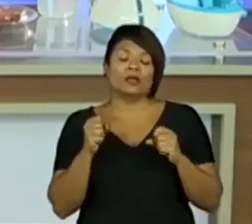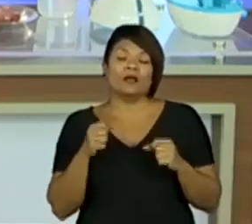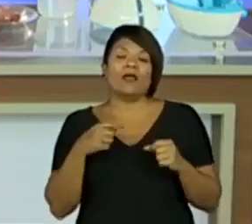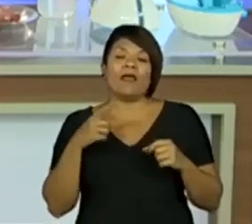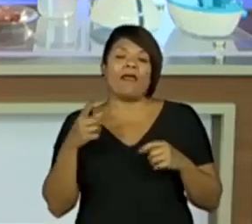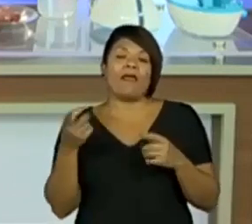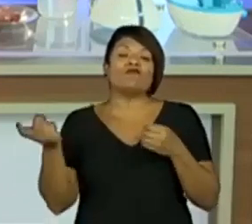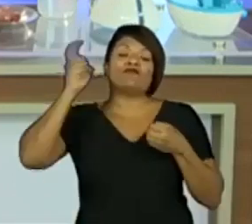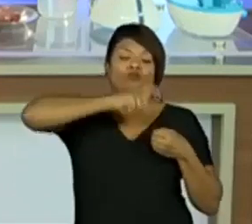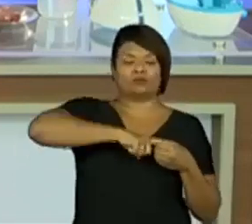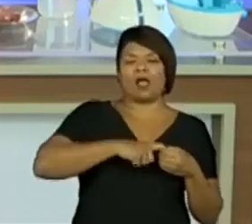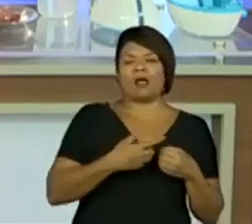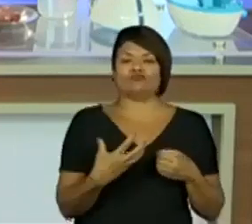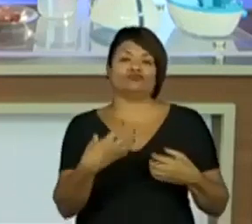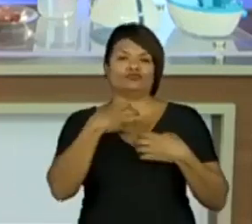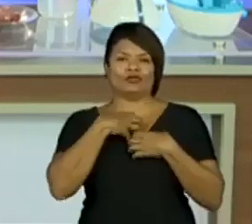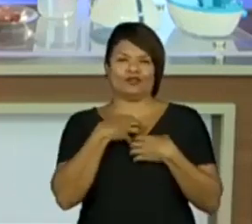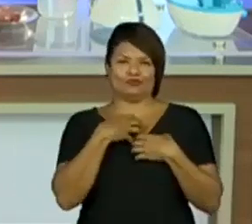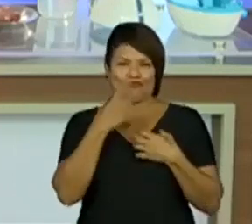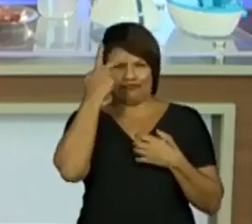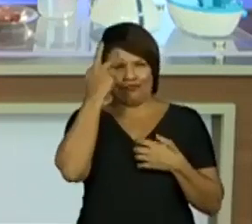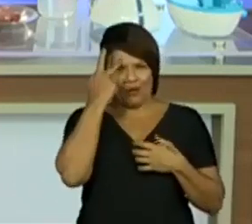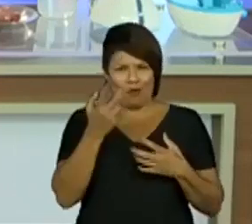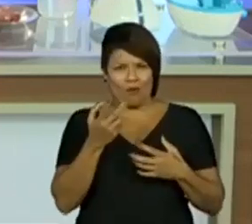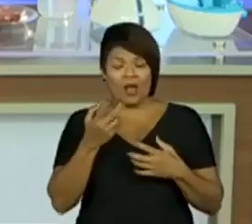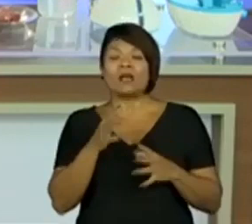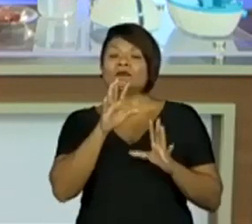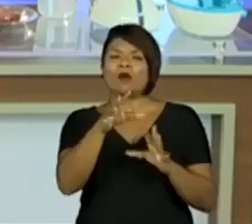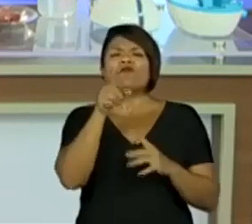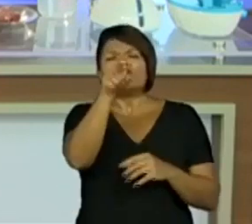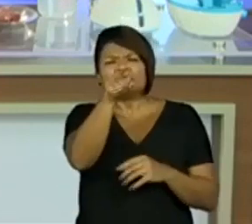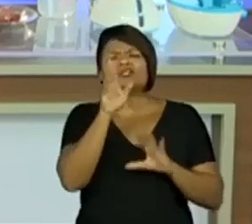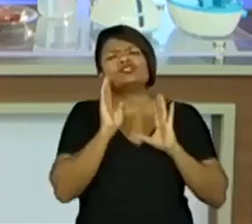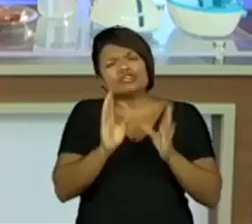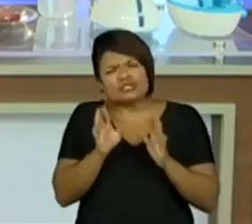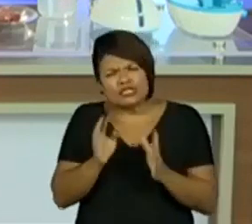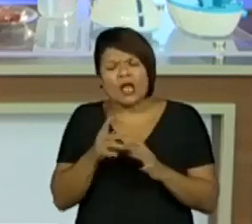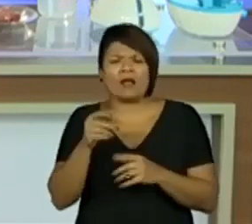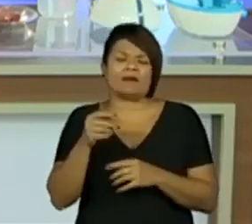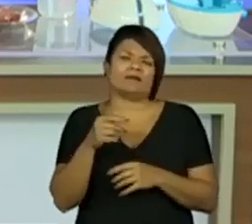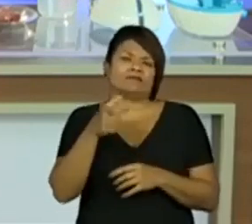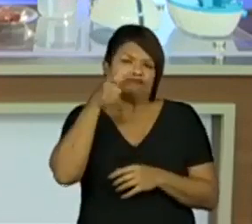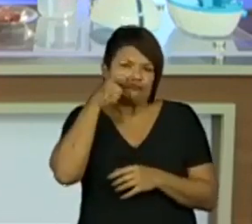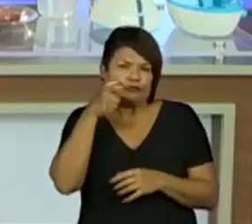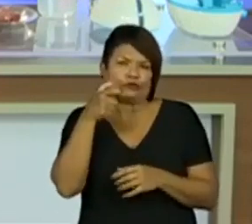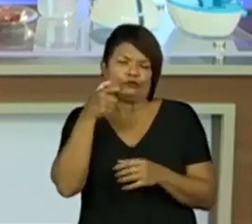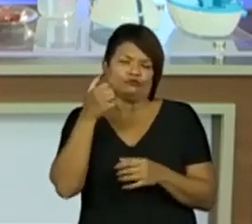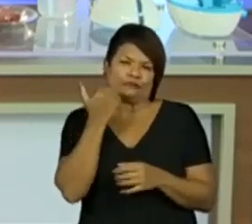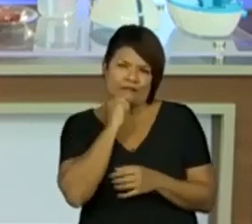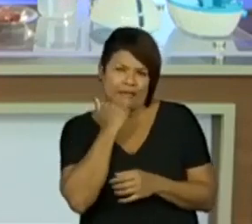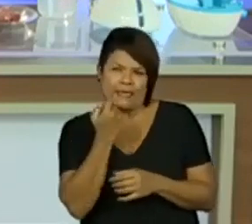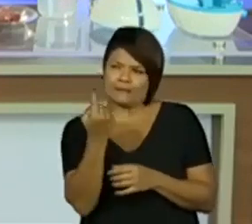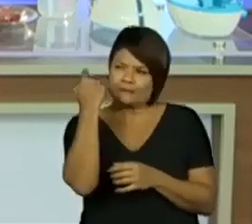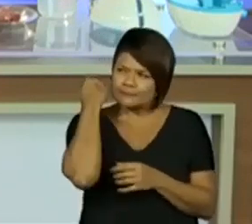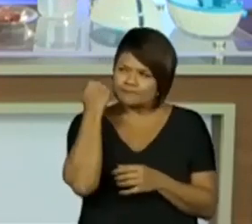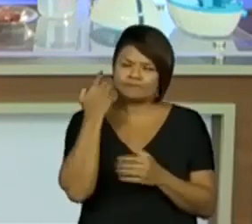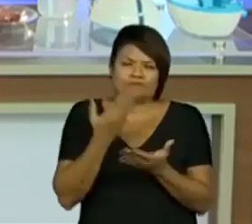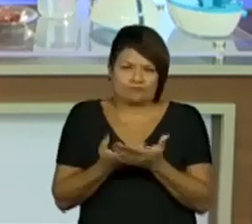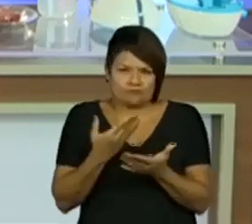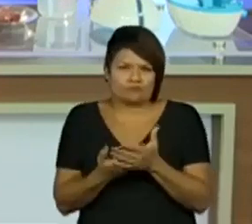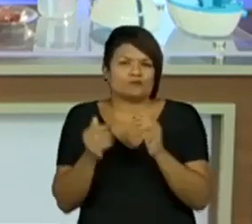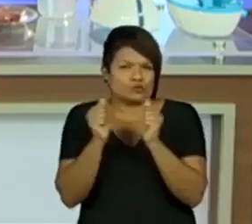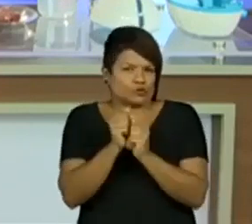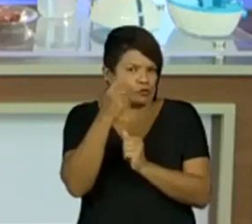na escola já estudou, viu com o professor de vocês, professor de ciências, o ciclo da água,